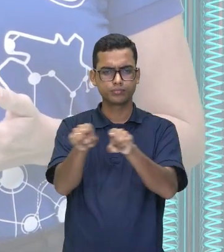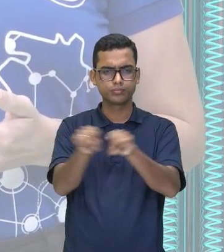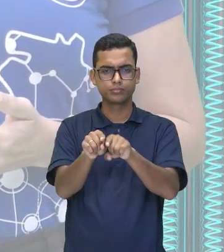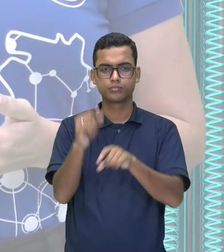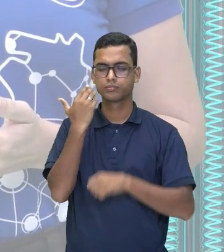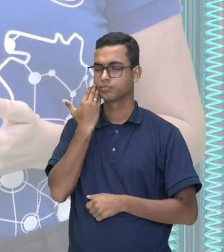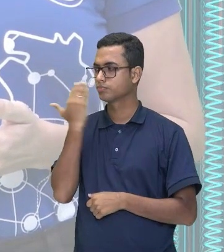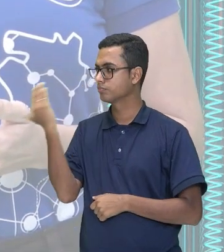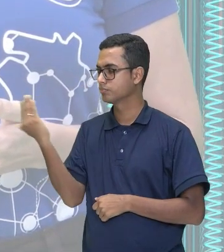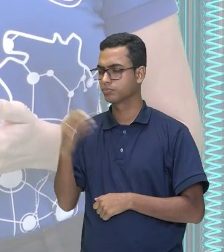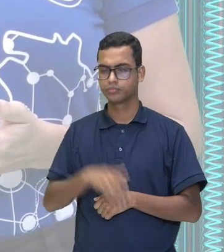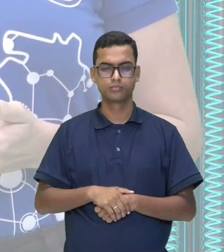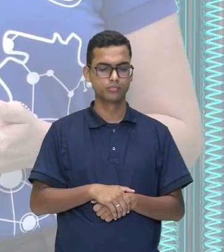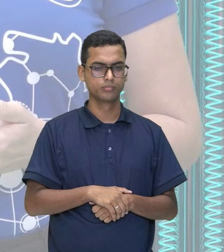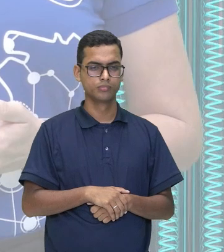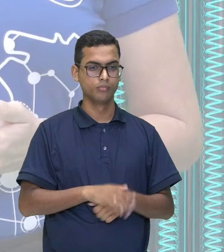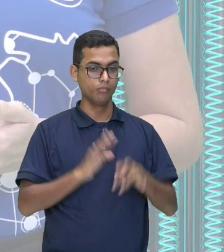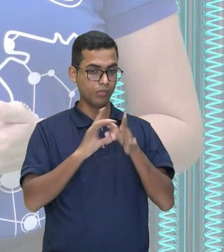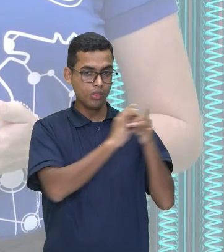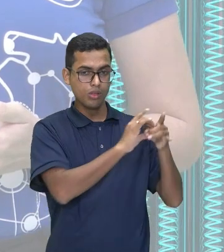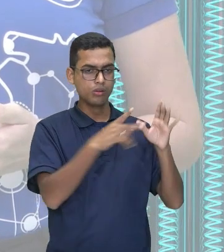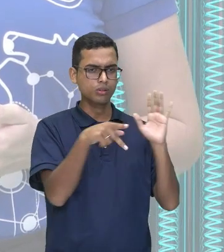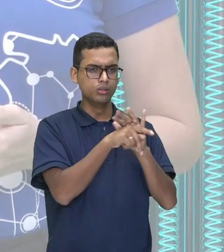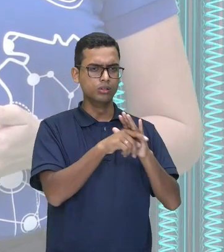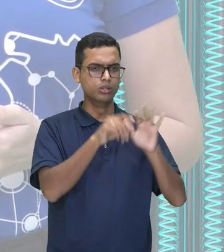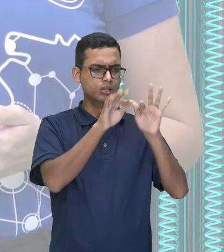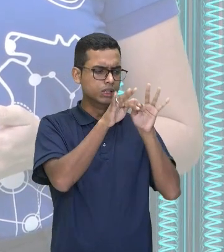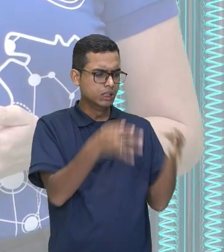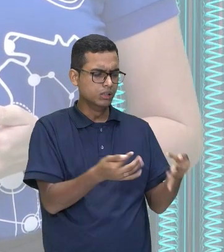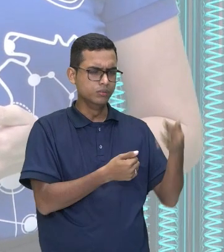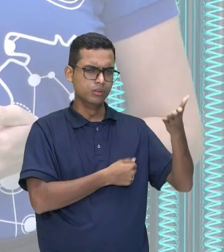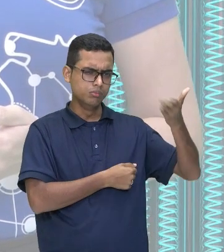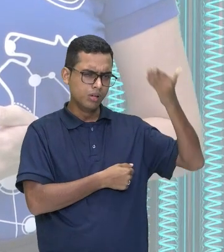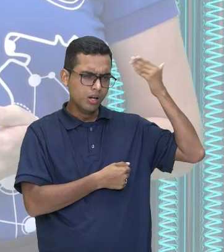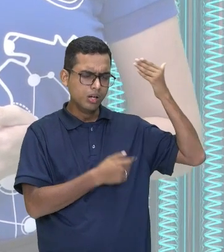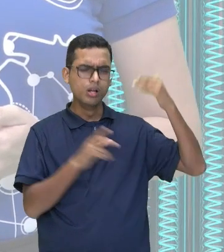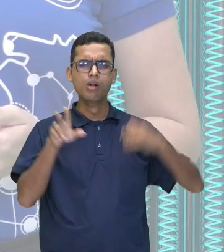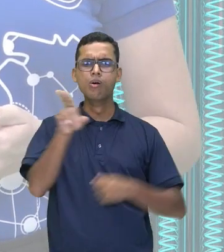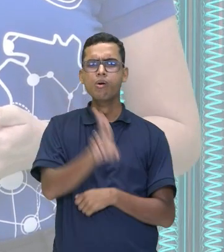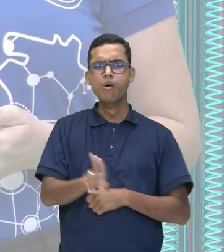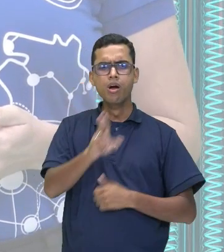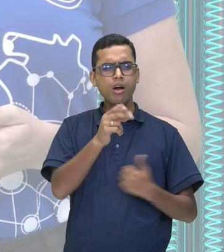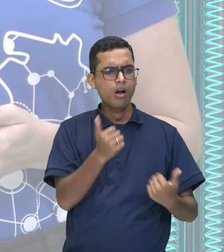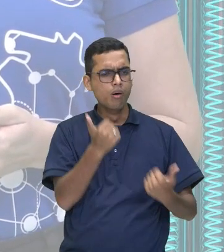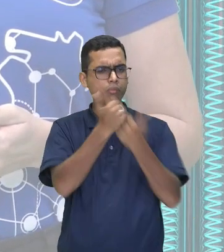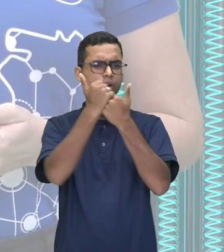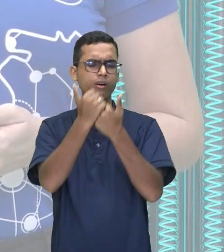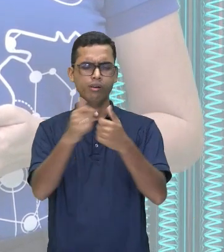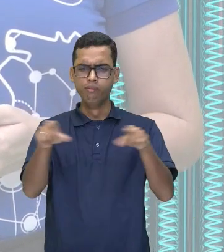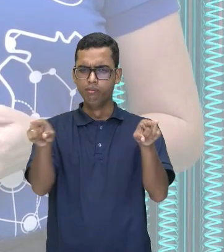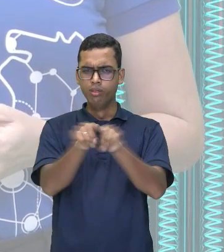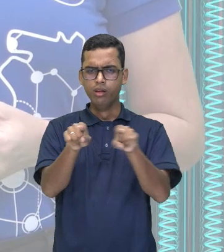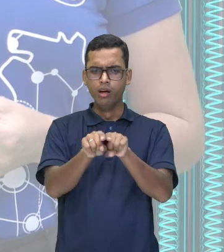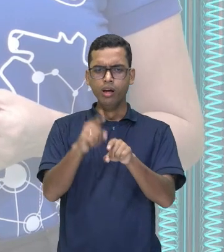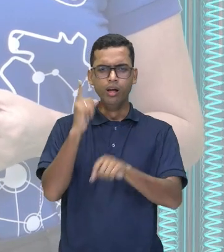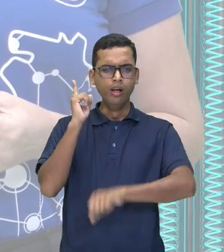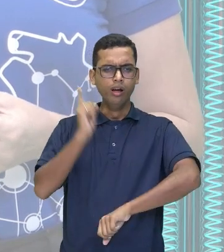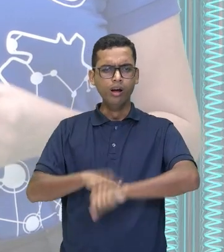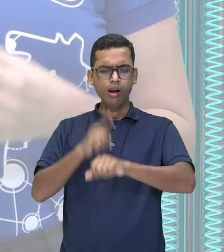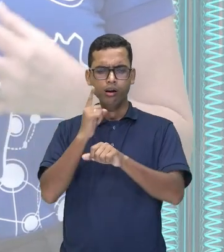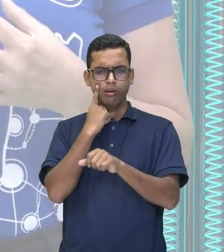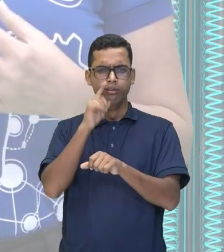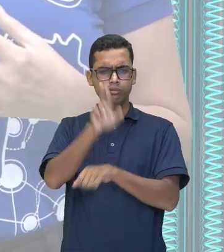No simple past, né, as frases interrogativas e negativas, nós utilizamos esse auxiliar, o did. Então,